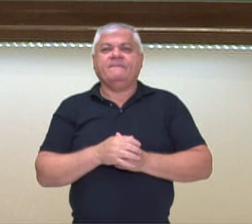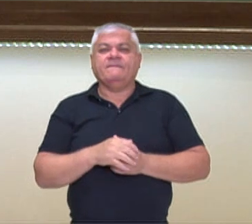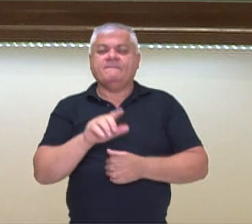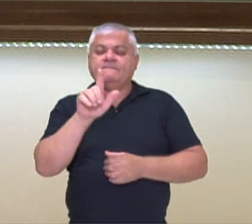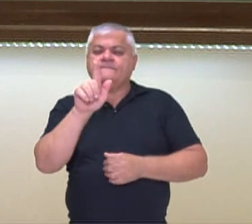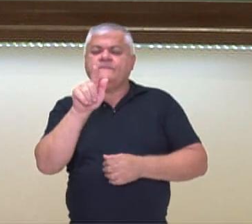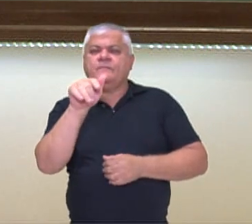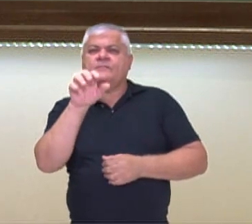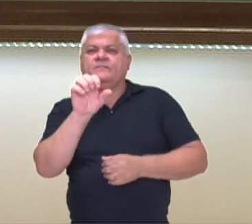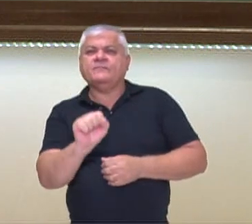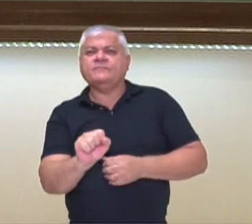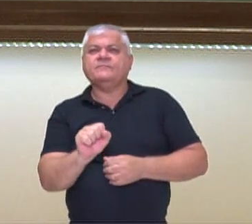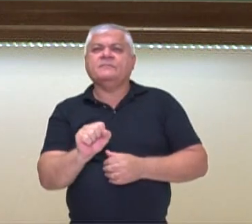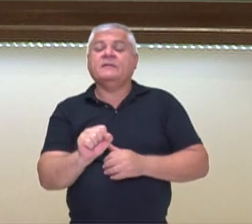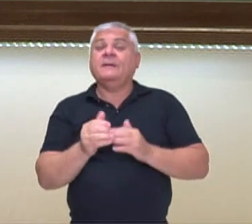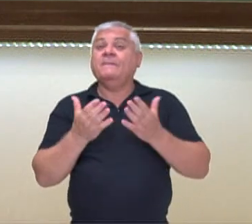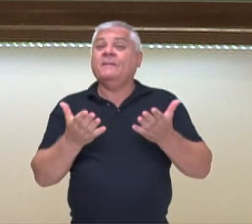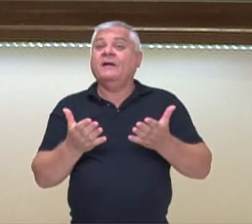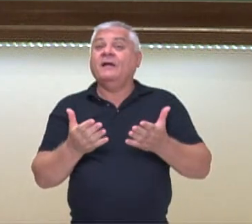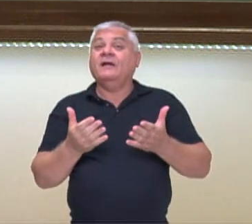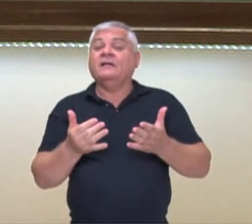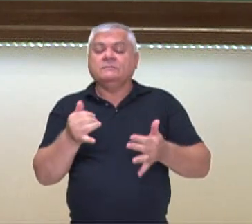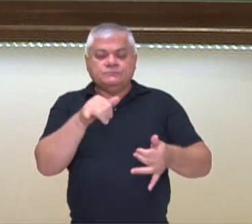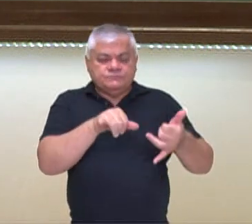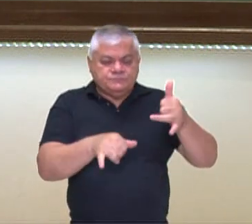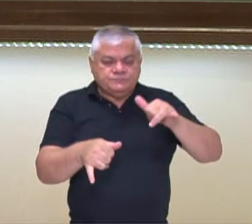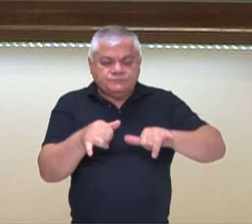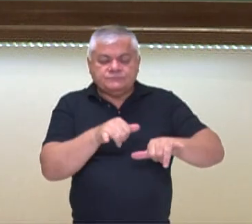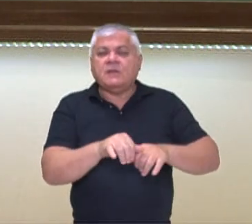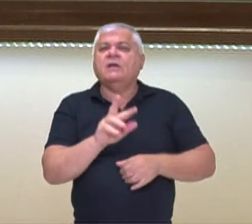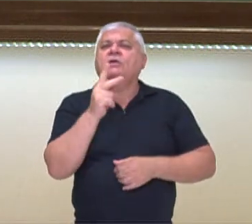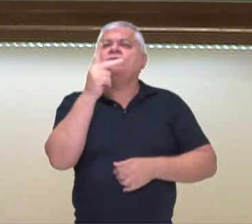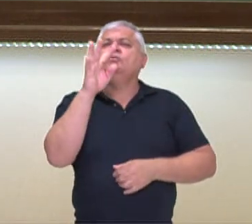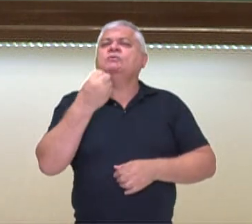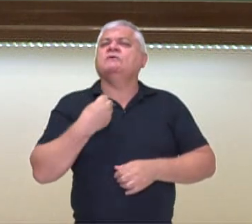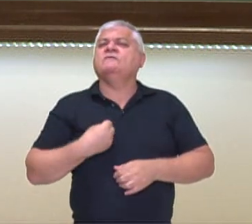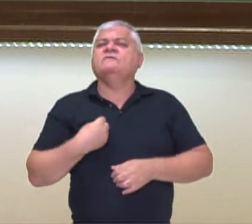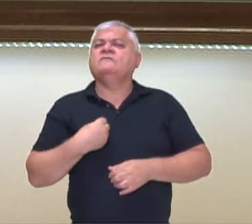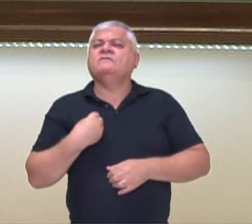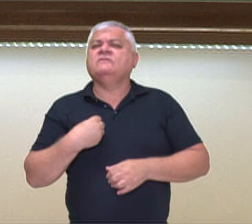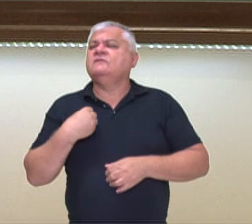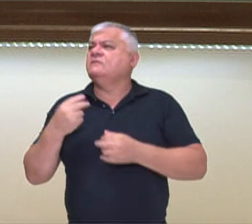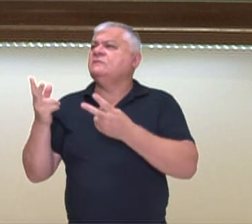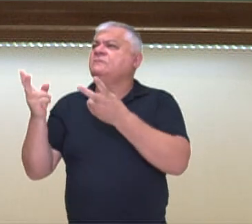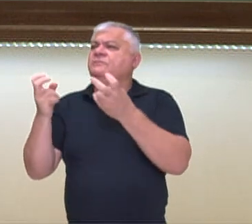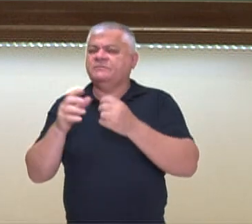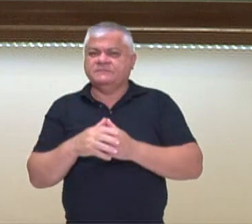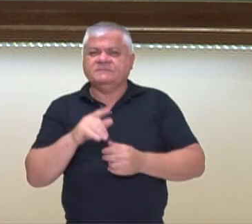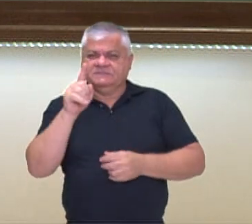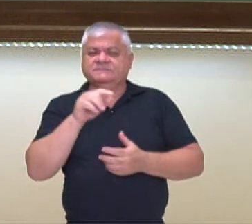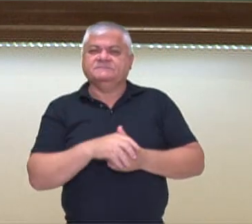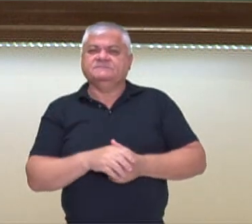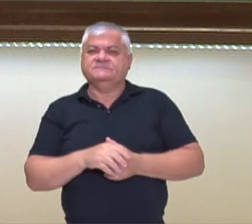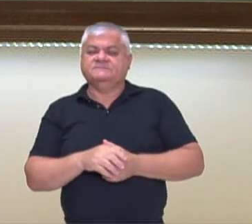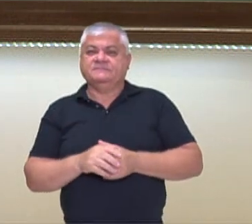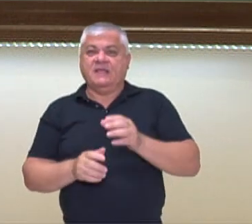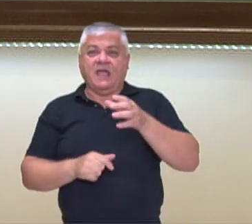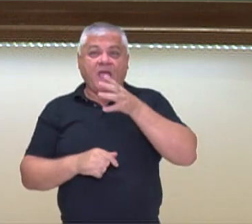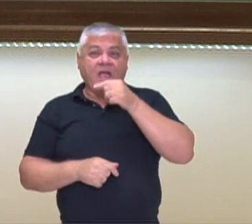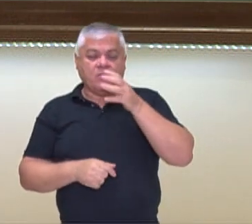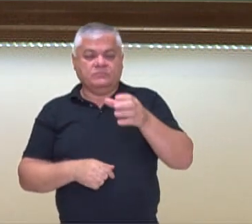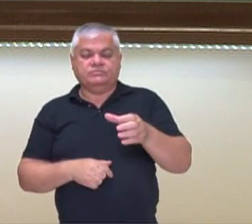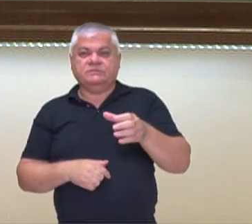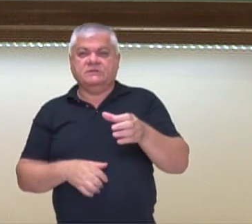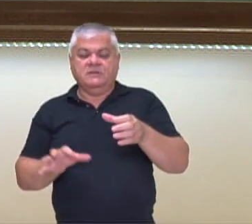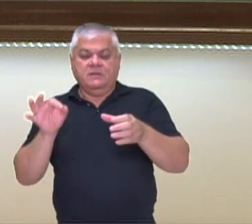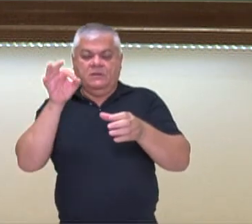produziu gás, mas dentro de um laboratório, na sua vida, onde é que você percebe? Sabe quando você coloca aquele comprimido efervescente em água,